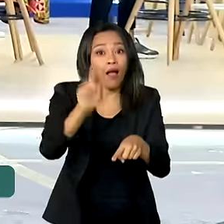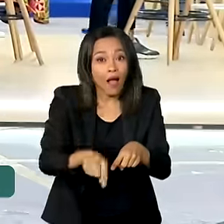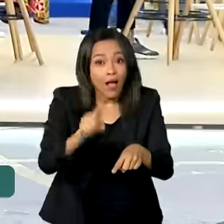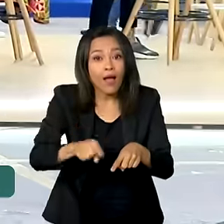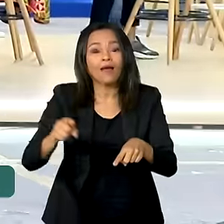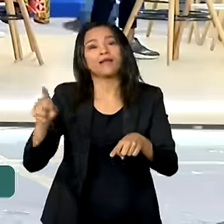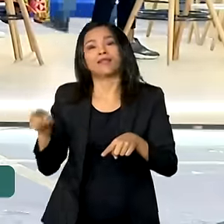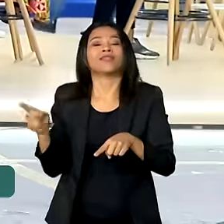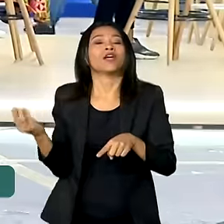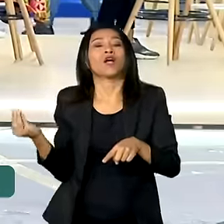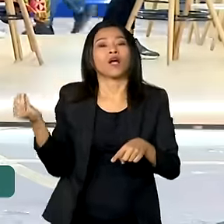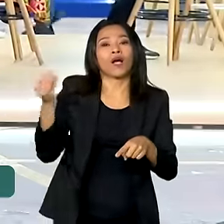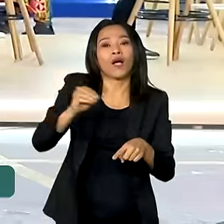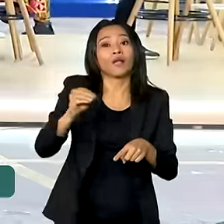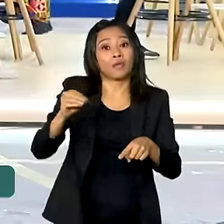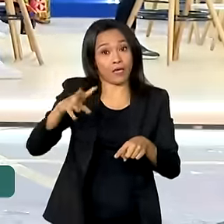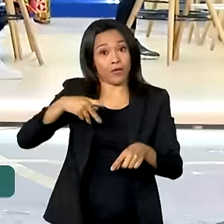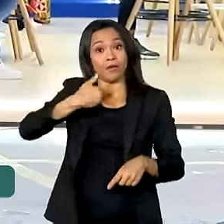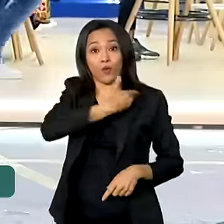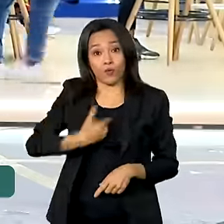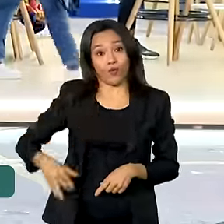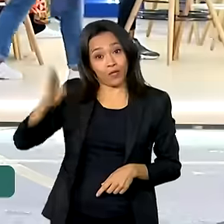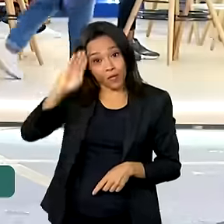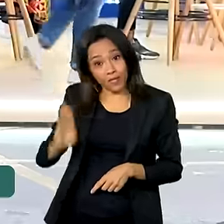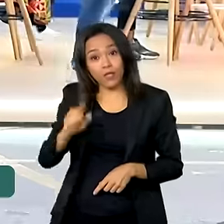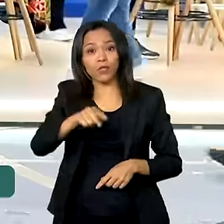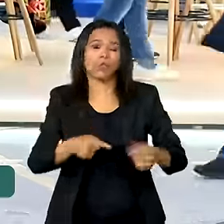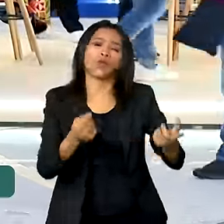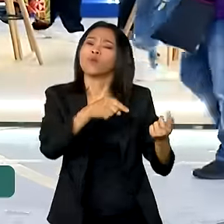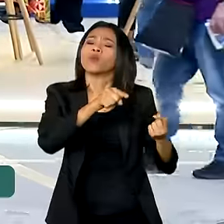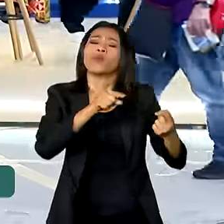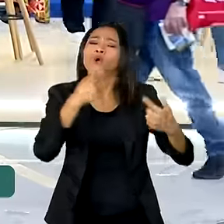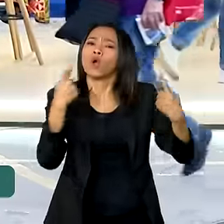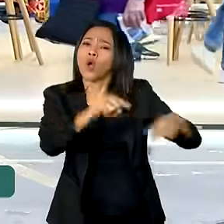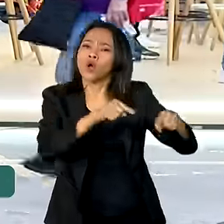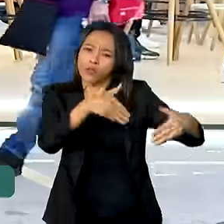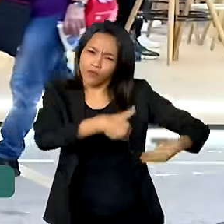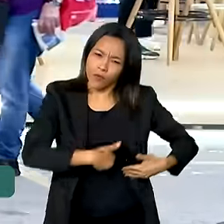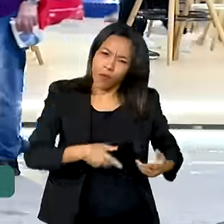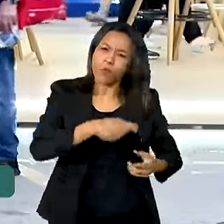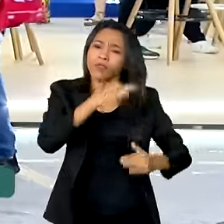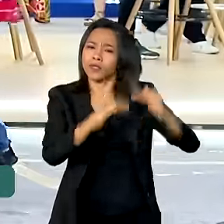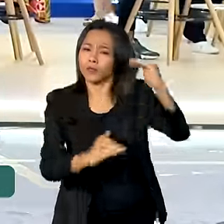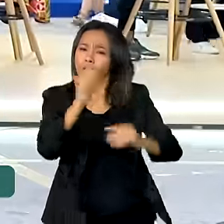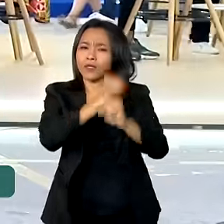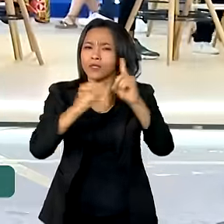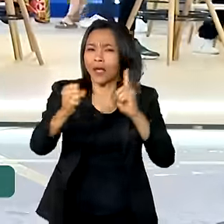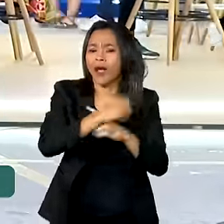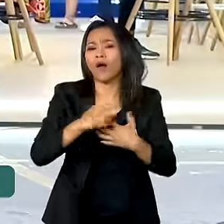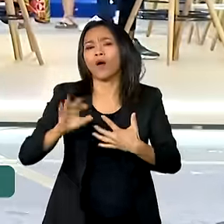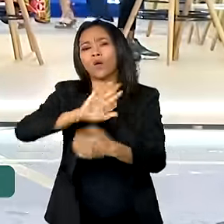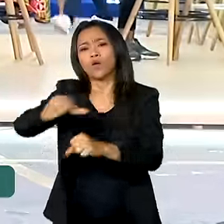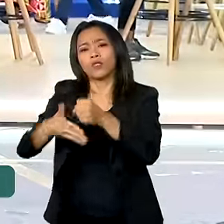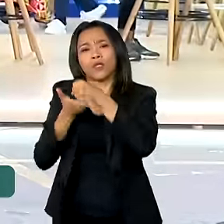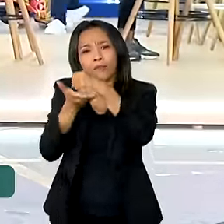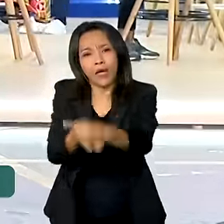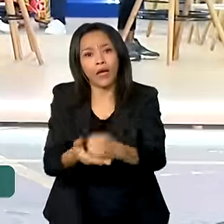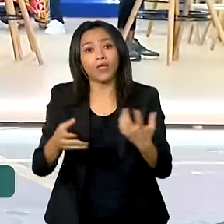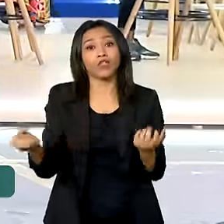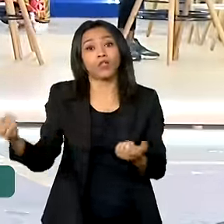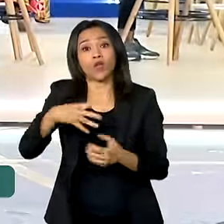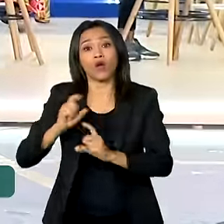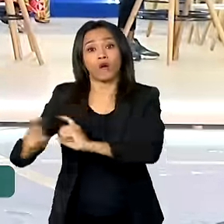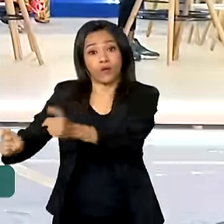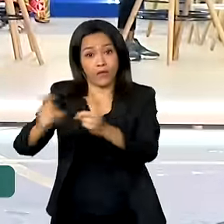presidência brasileira no G20. Combate à fome e desigualdades, mudanças climáticas e sustentabilidade, nova